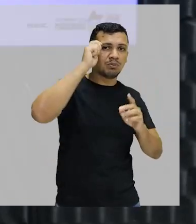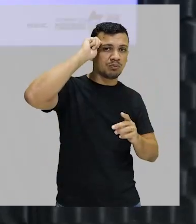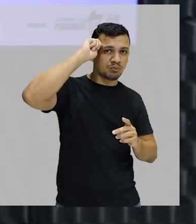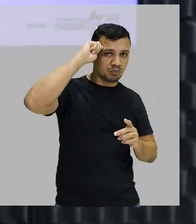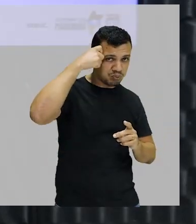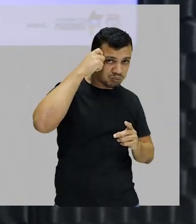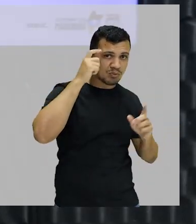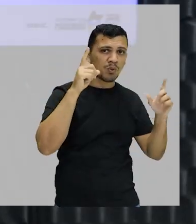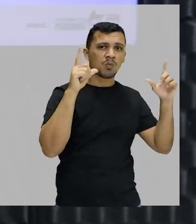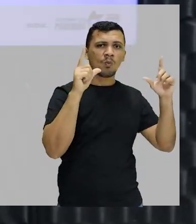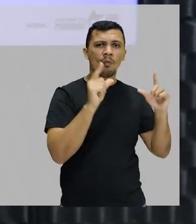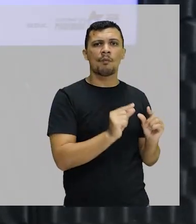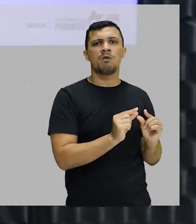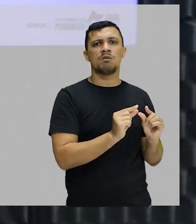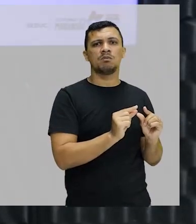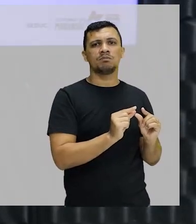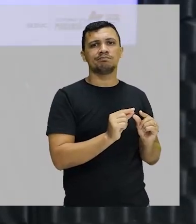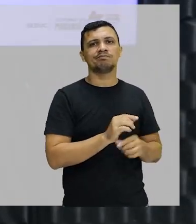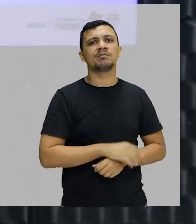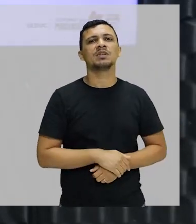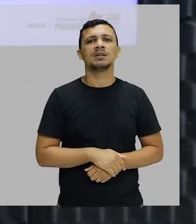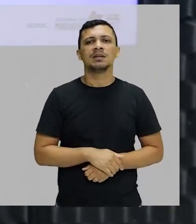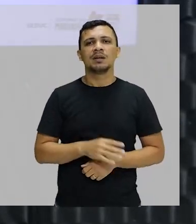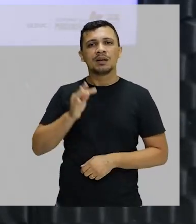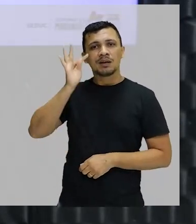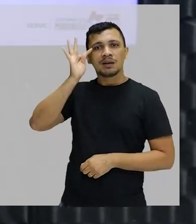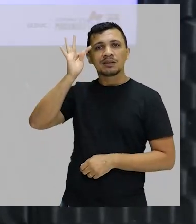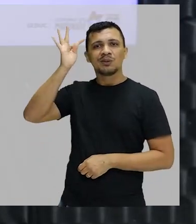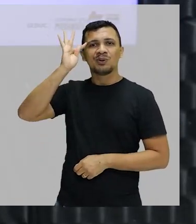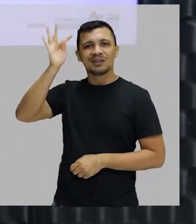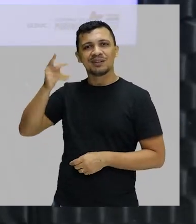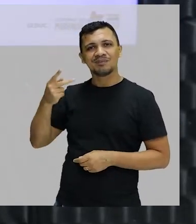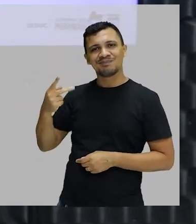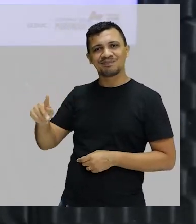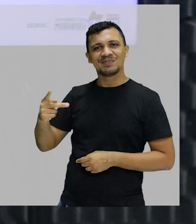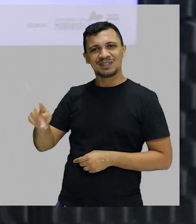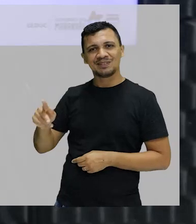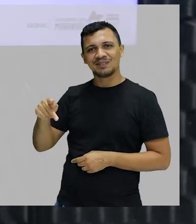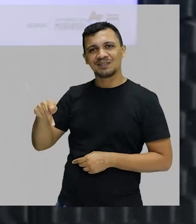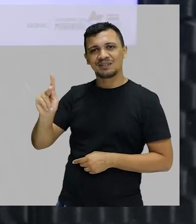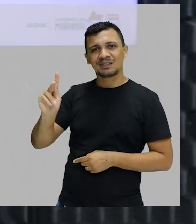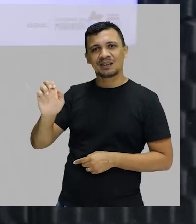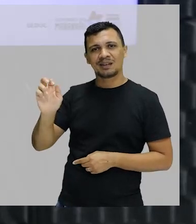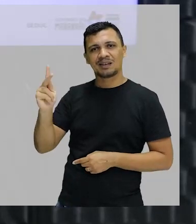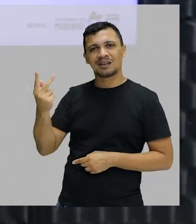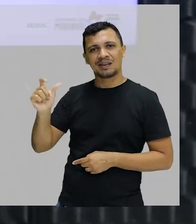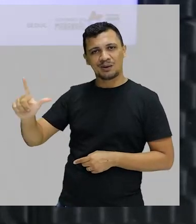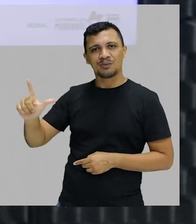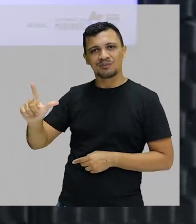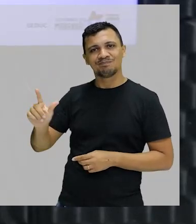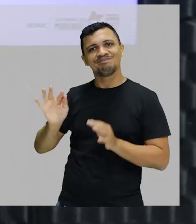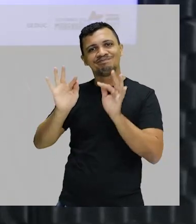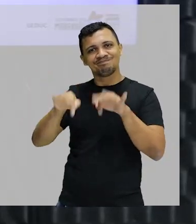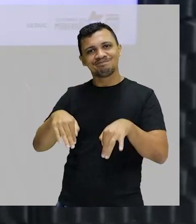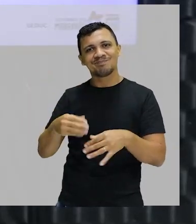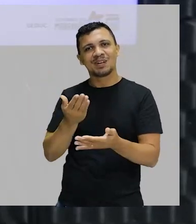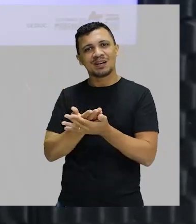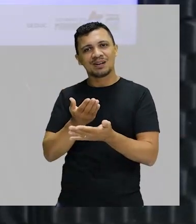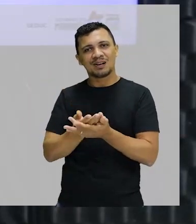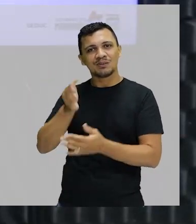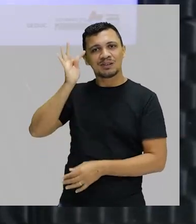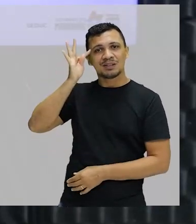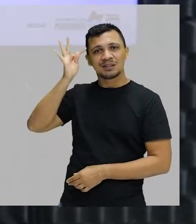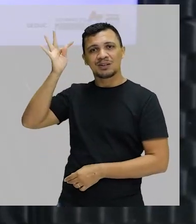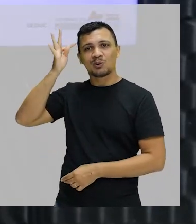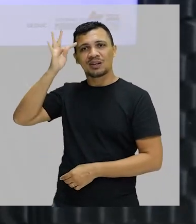negros. E com isso, gente, com essa teoria do Renato Kell, a gente encerra a parte 2 da aula de teorias raciais. Vamos